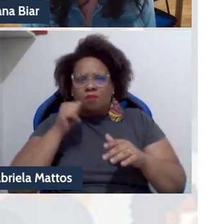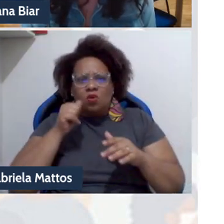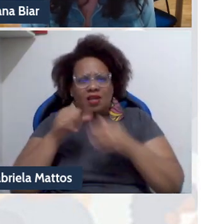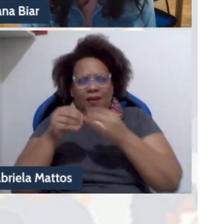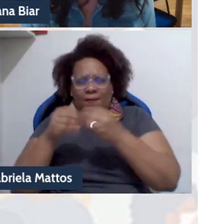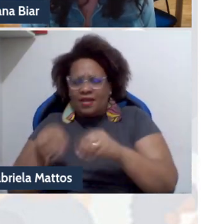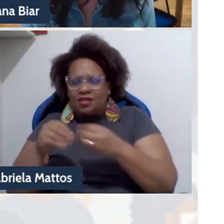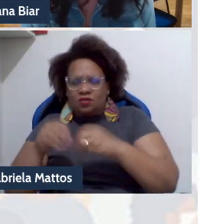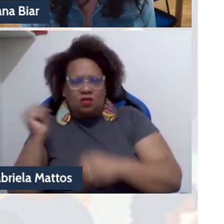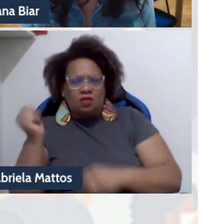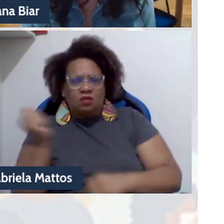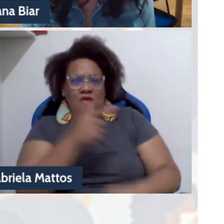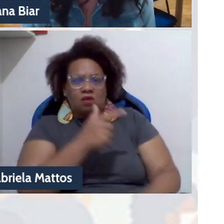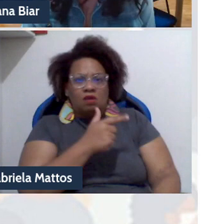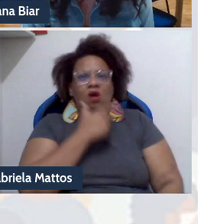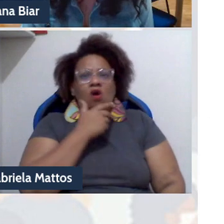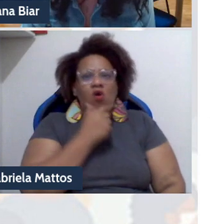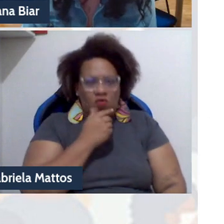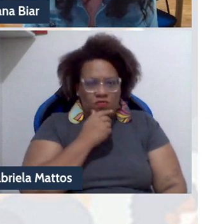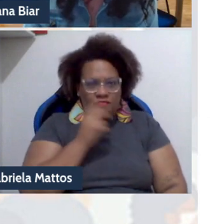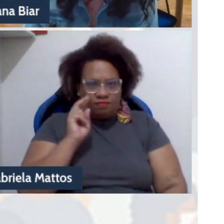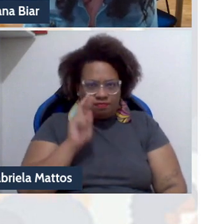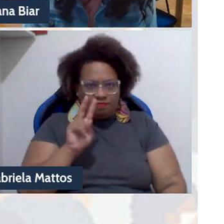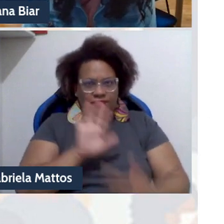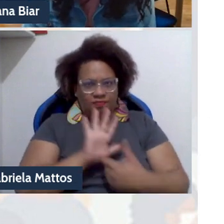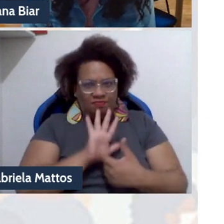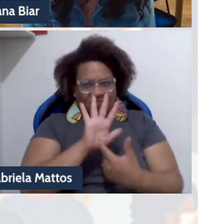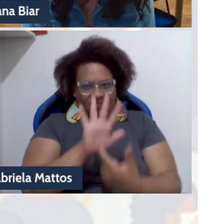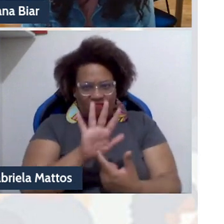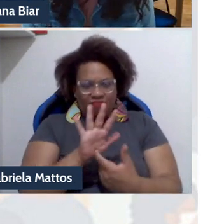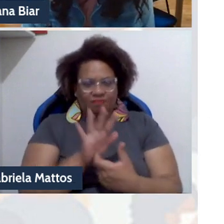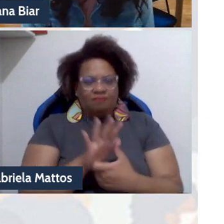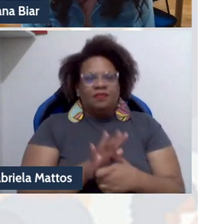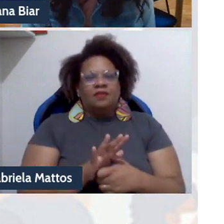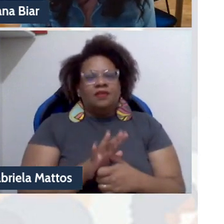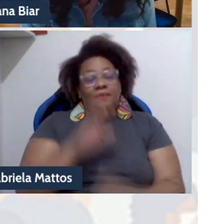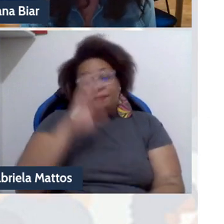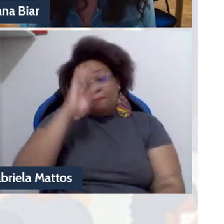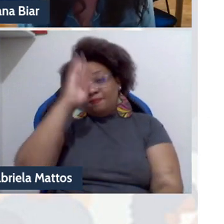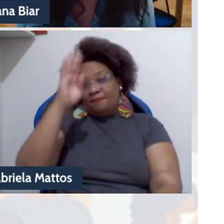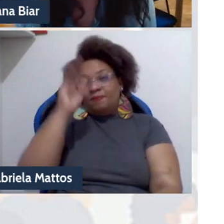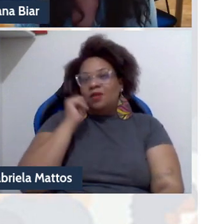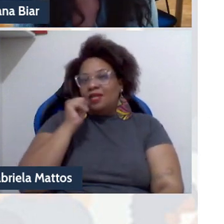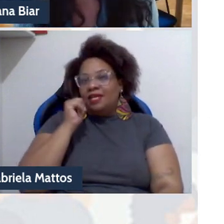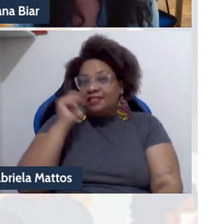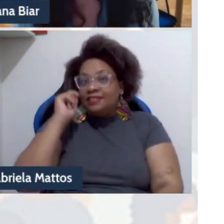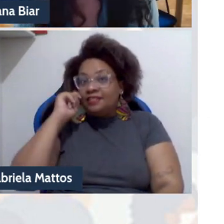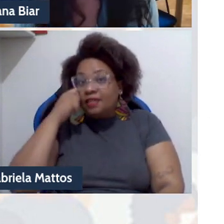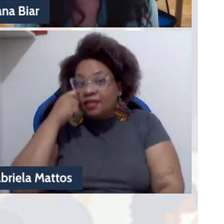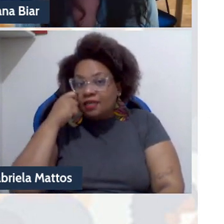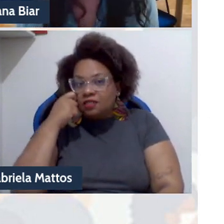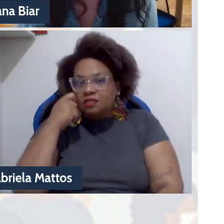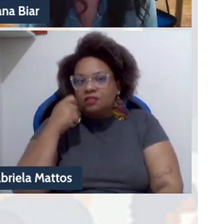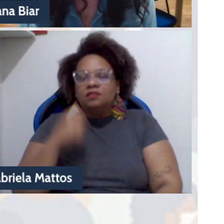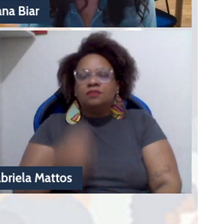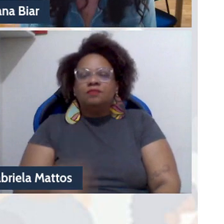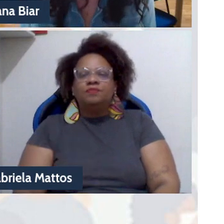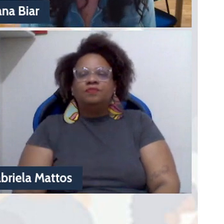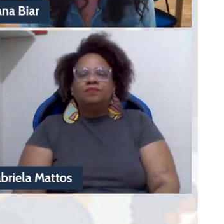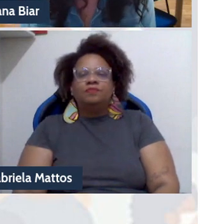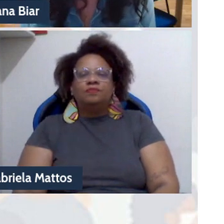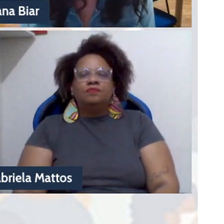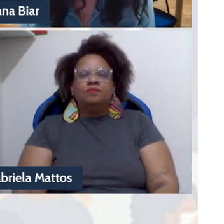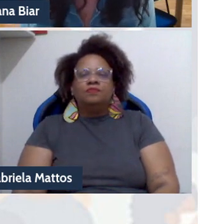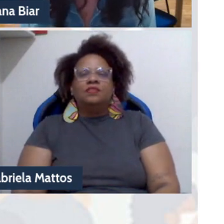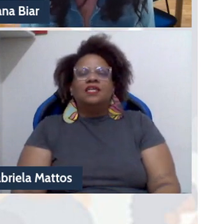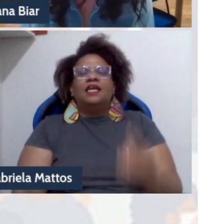Olhando agora a apresentação da Joana, principalmente mulheres negras, que foram as primeiras pessoas a perderem